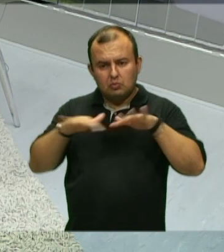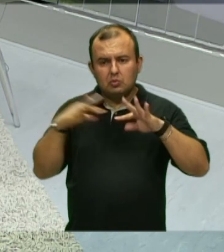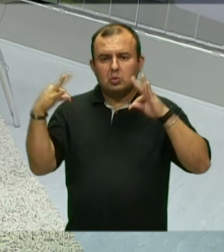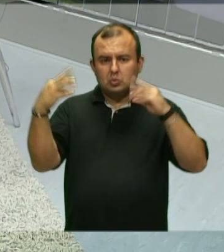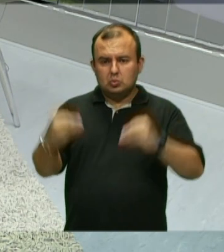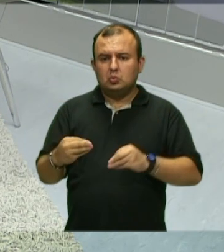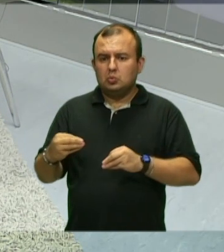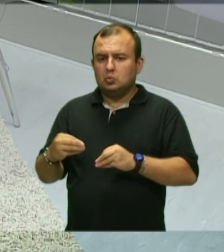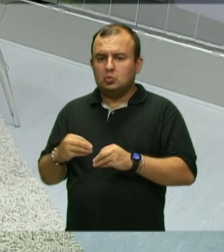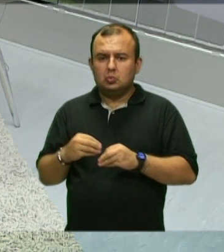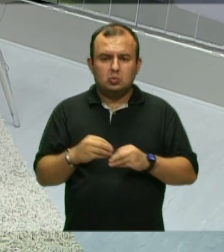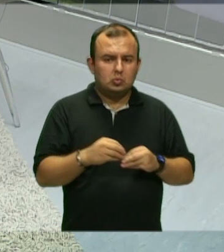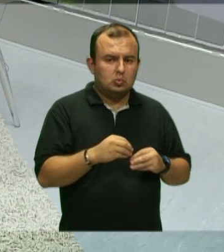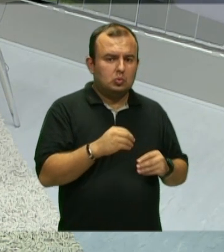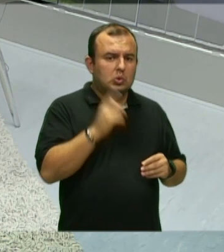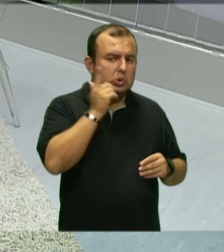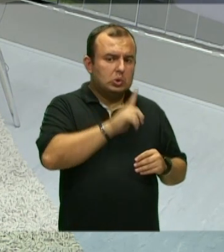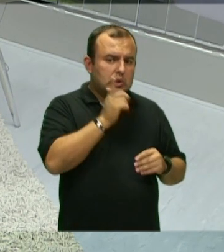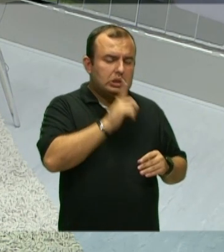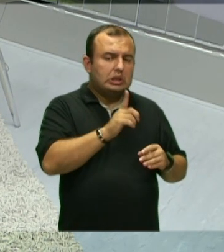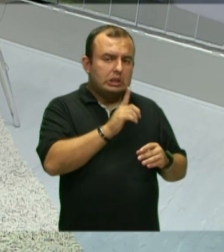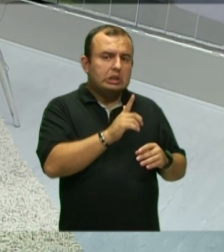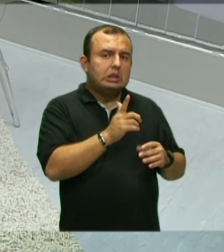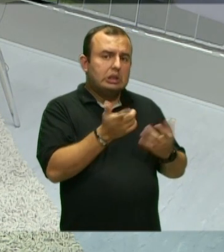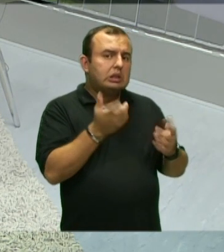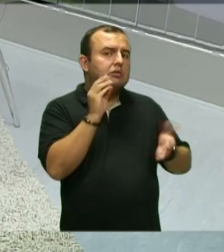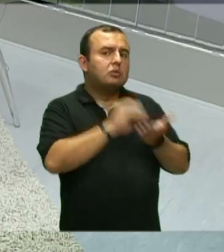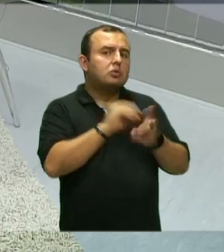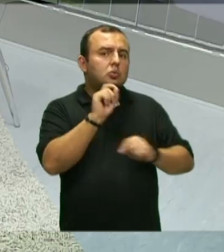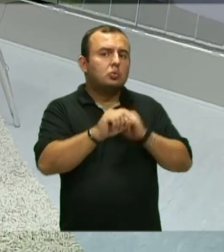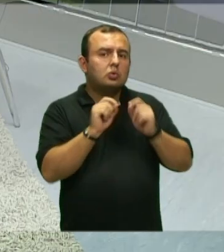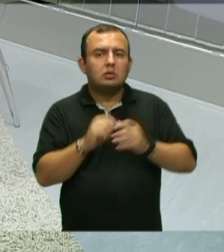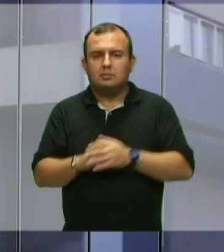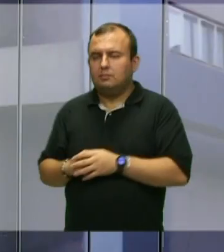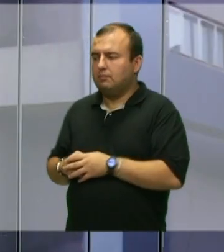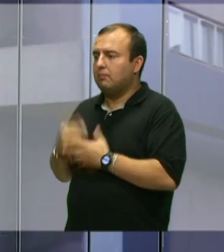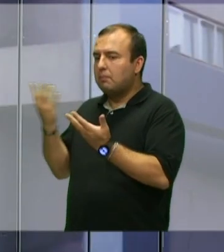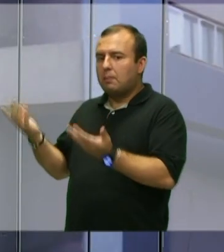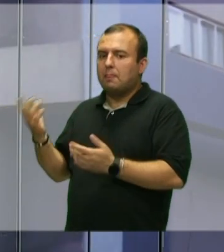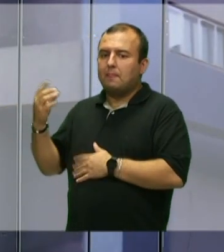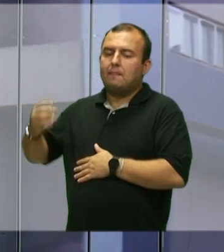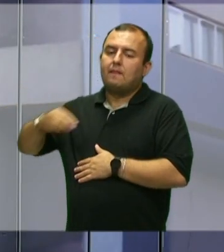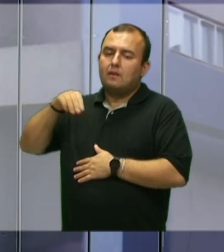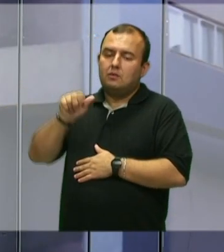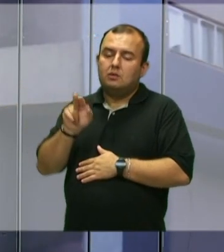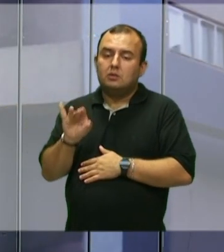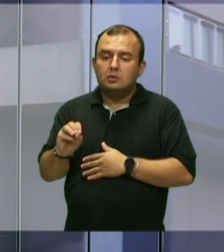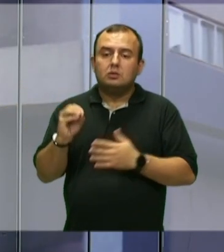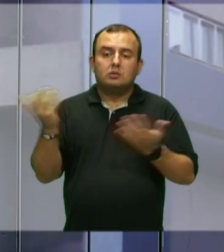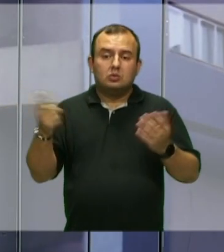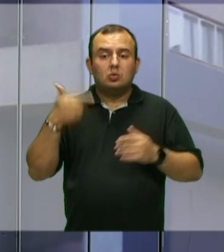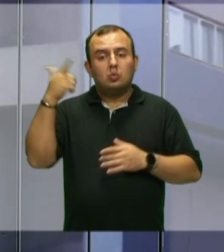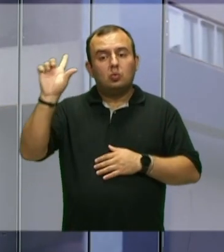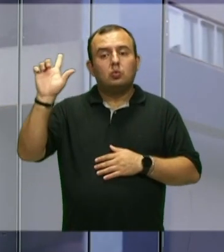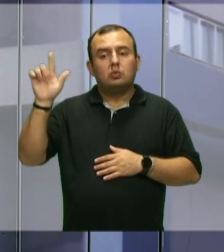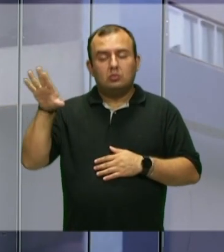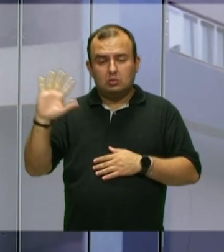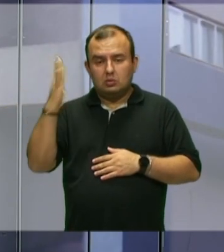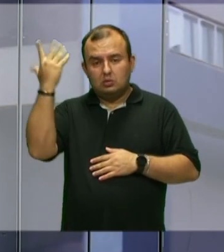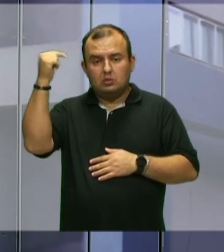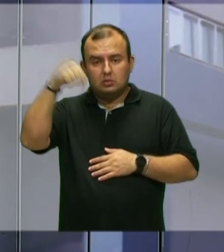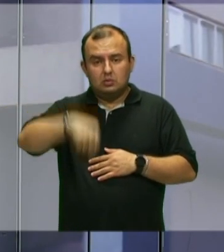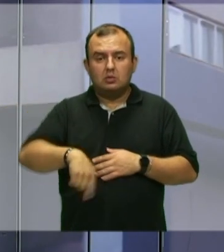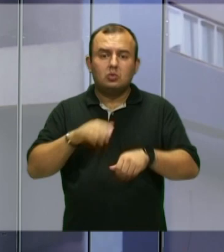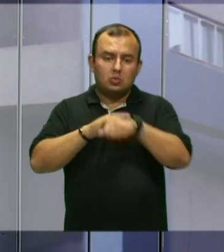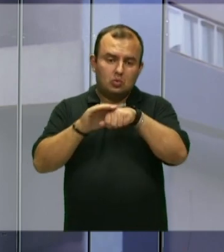movimentações. Como é que está a situação? O que está faltando ainda? Maurício, a gente teve aqui em outra ocasião e